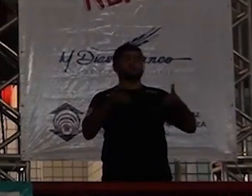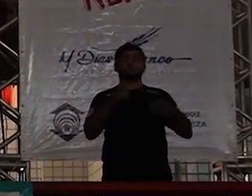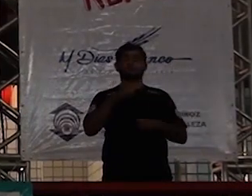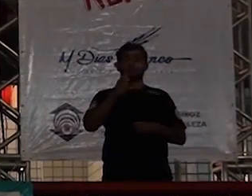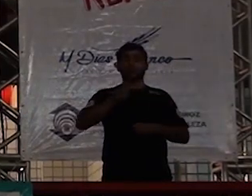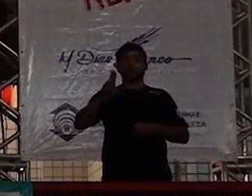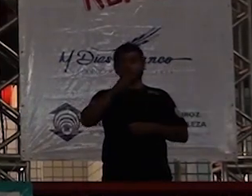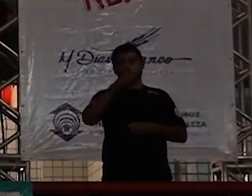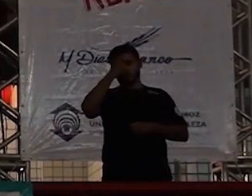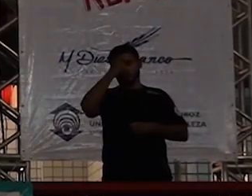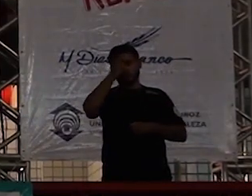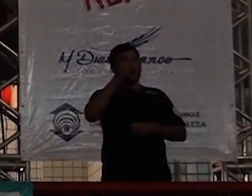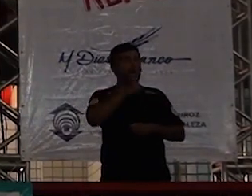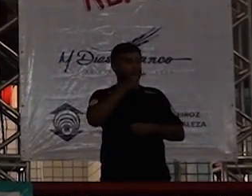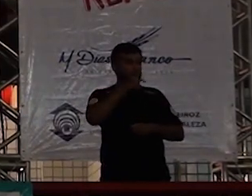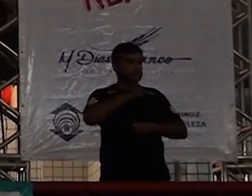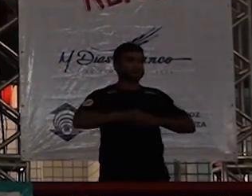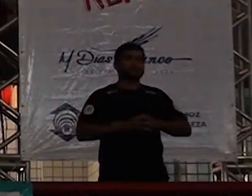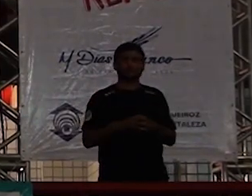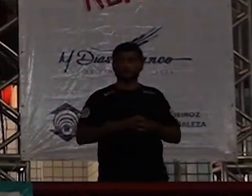o uso consciente da água.